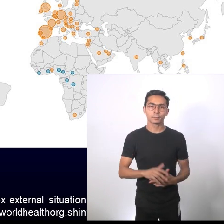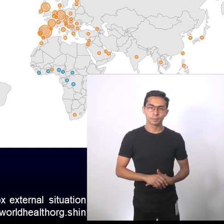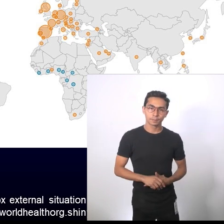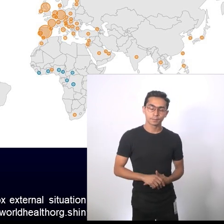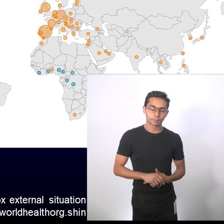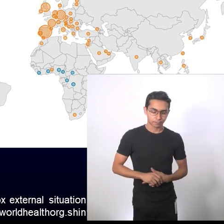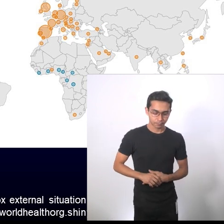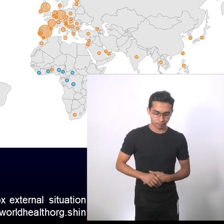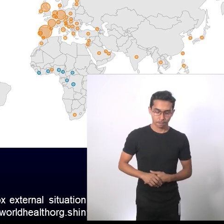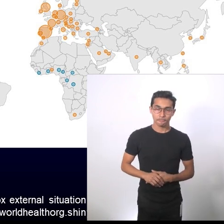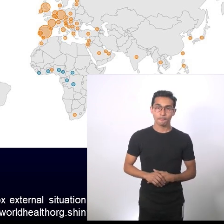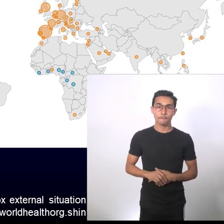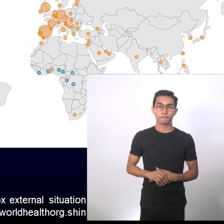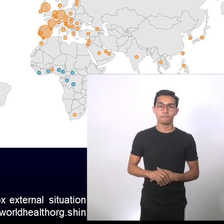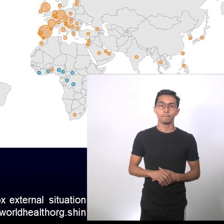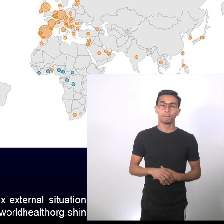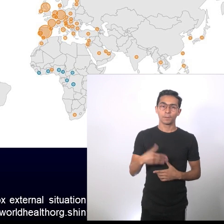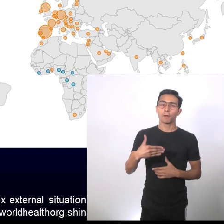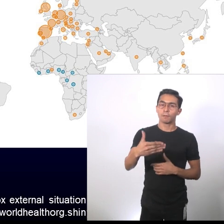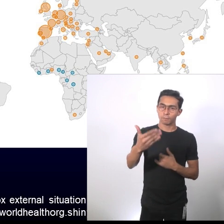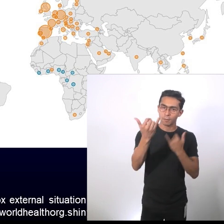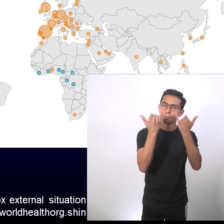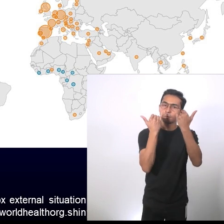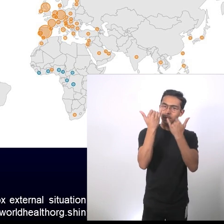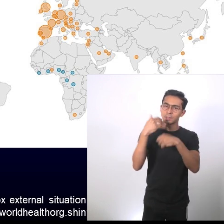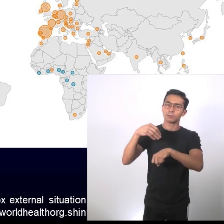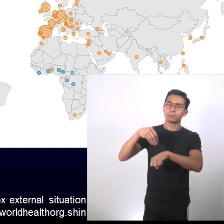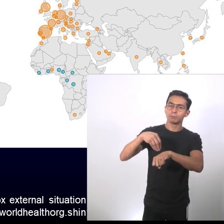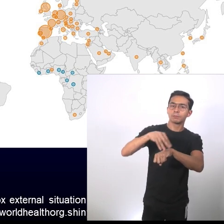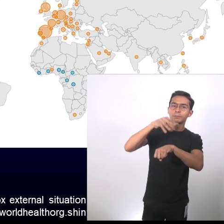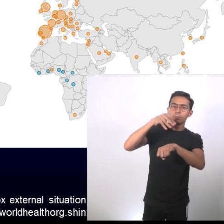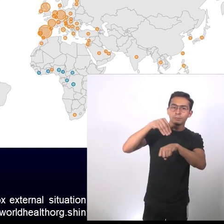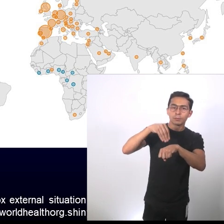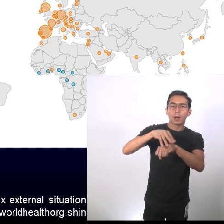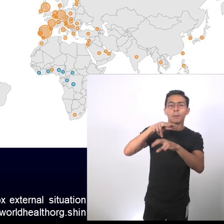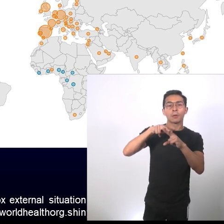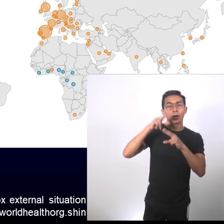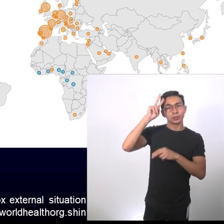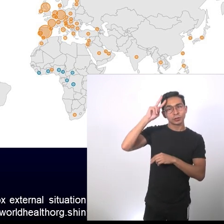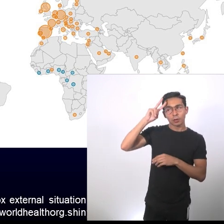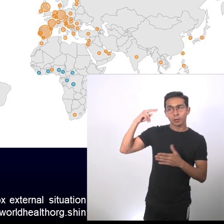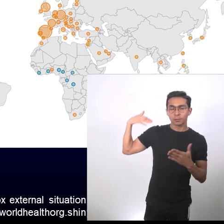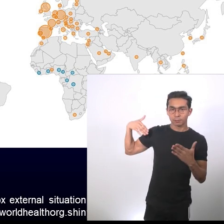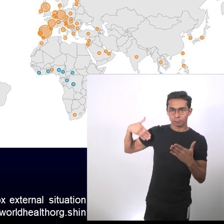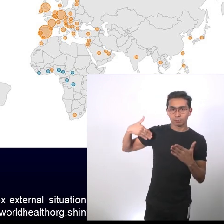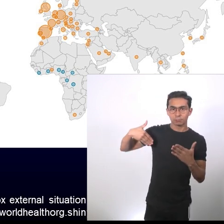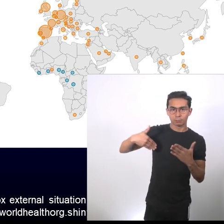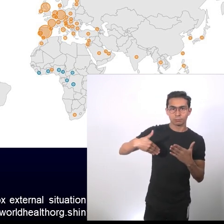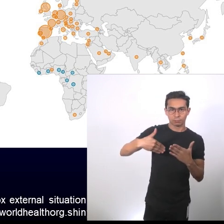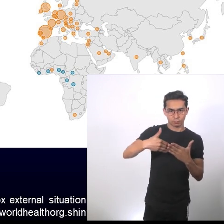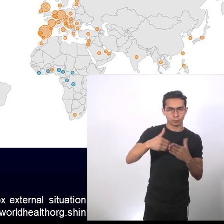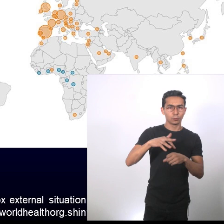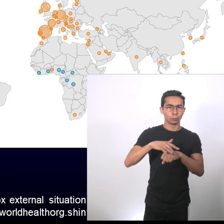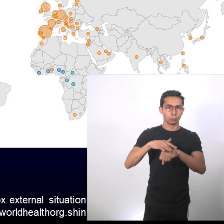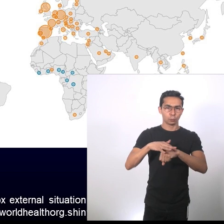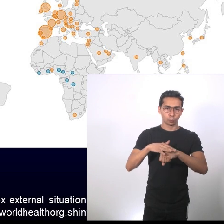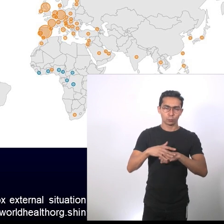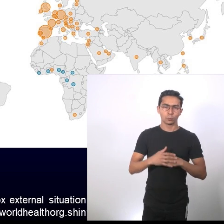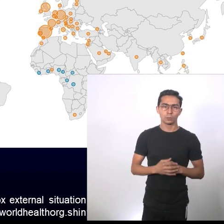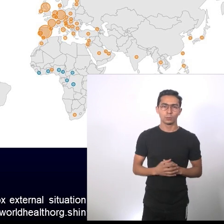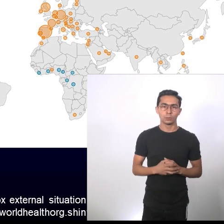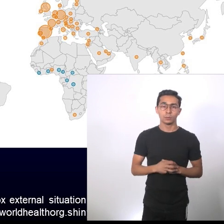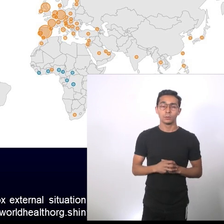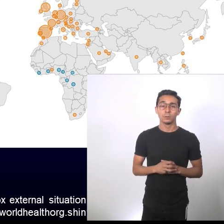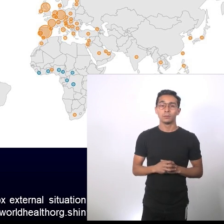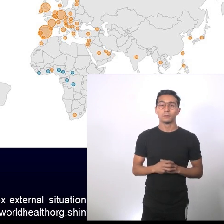que a gente vai trazer, muito se baseiam no histórico que foi reportado sempre em relação a essa doença. Então, eu acho que a gente